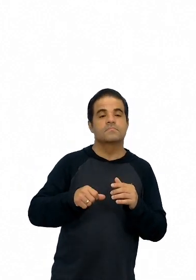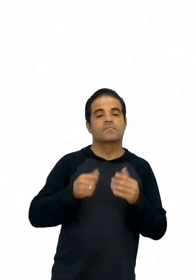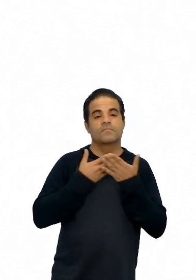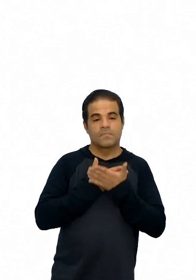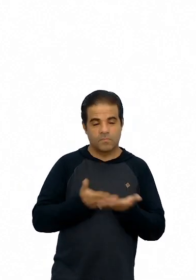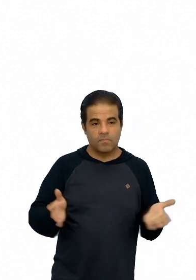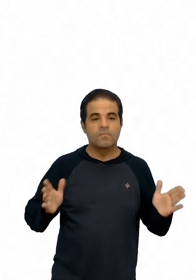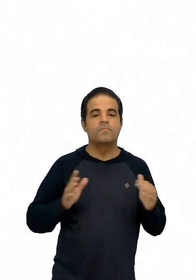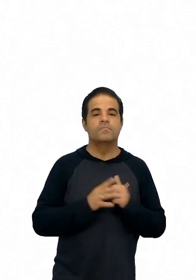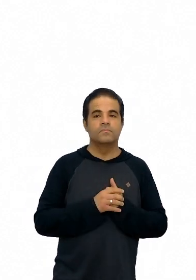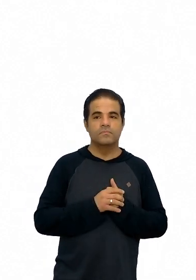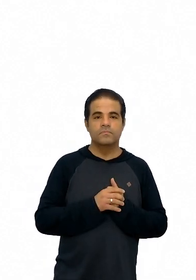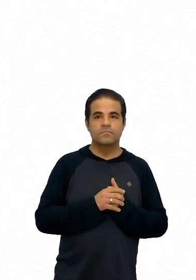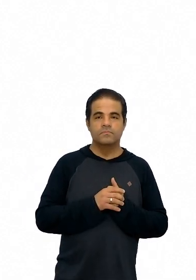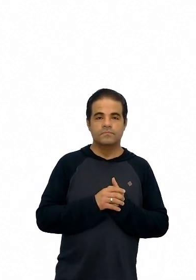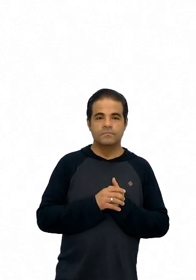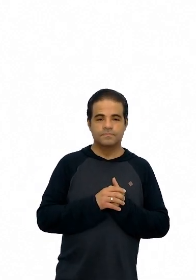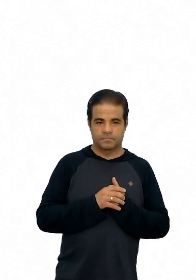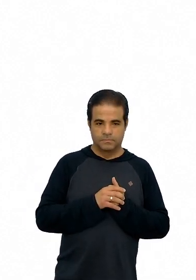eles